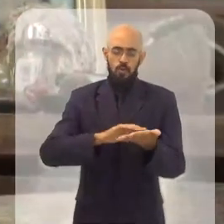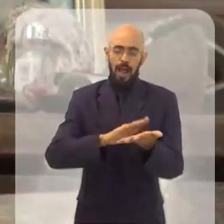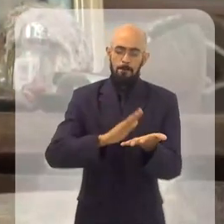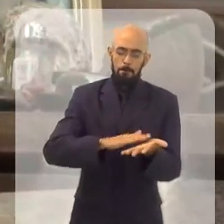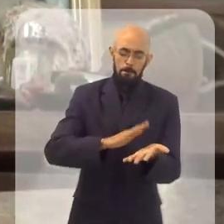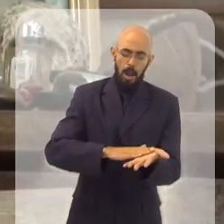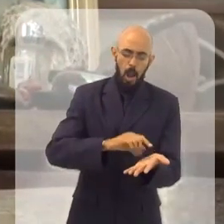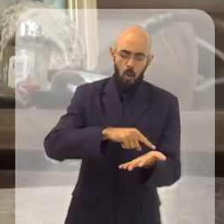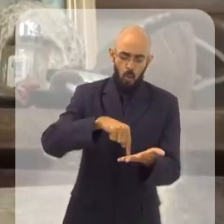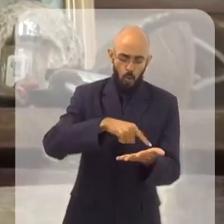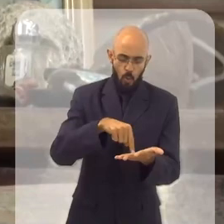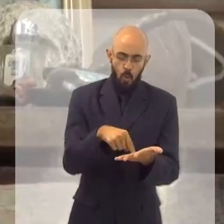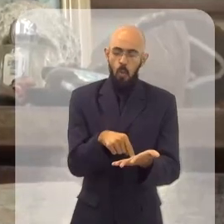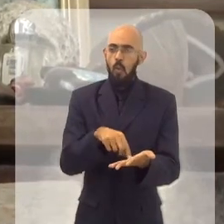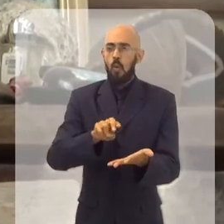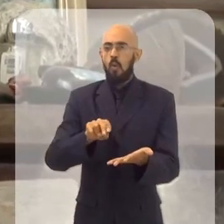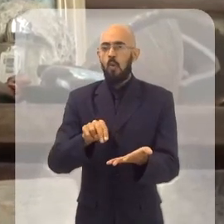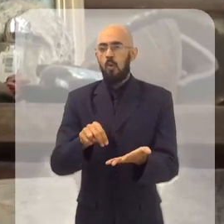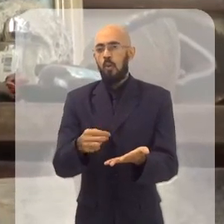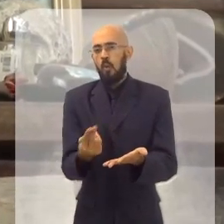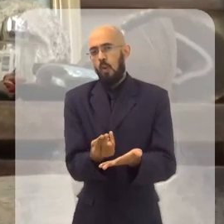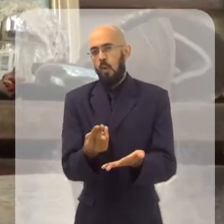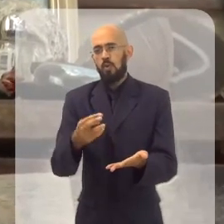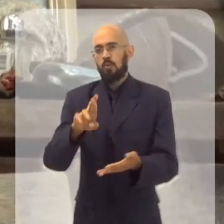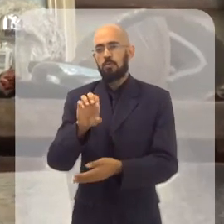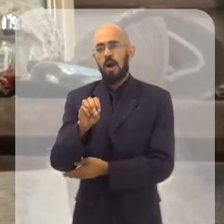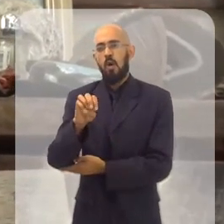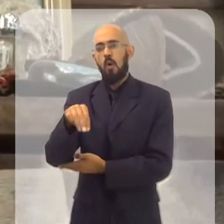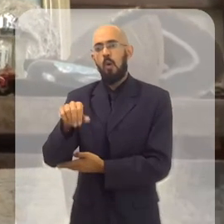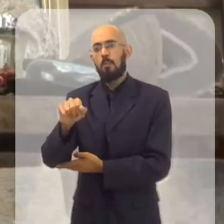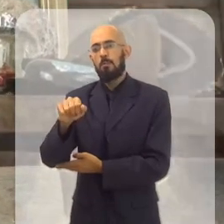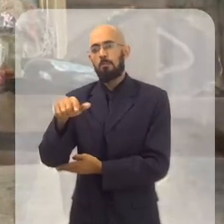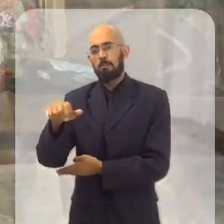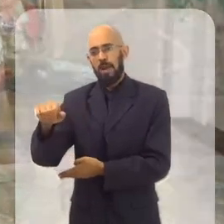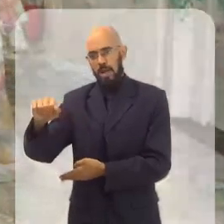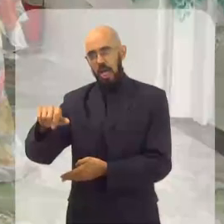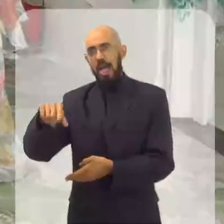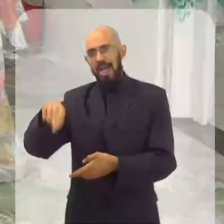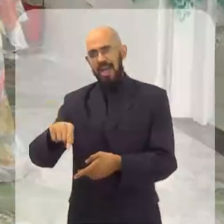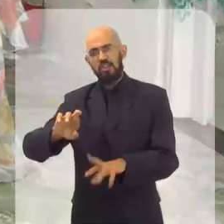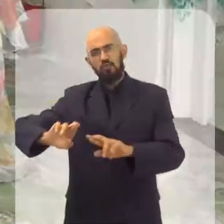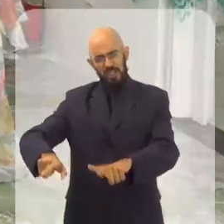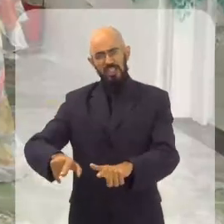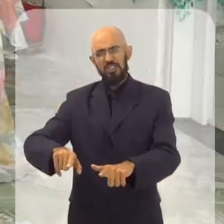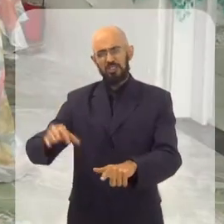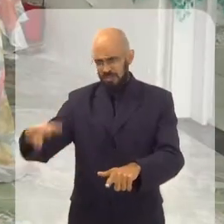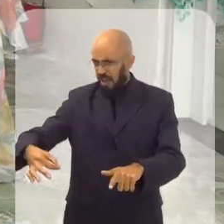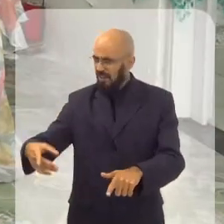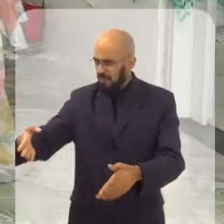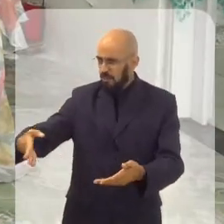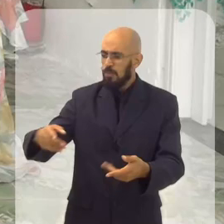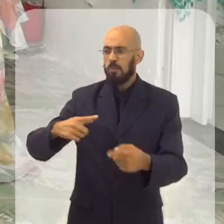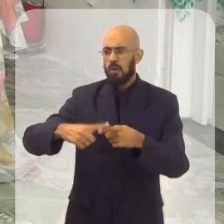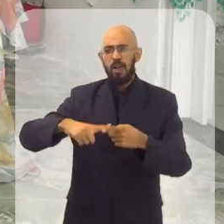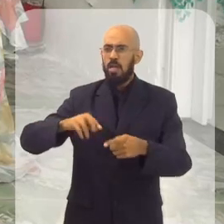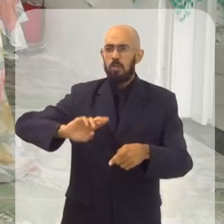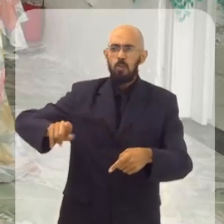mão, através de um romã, é uma coisa diferente. Nem todos têm, né,